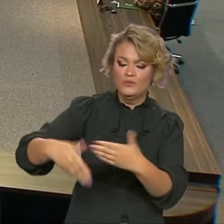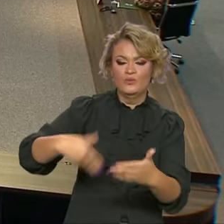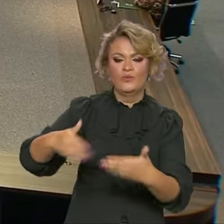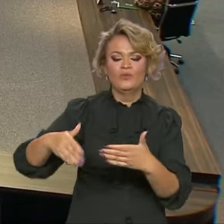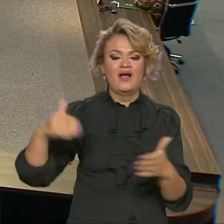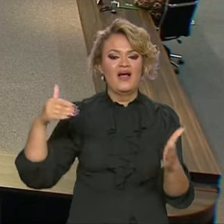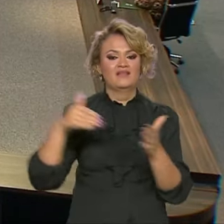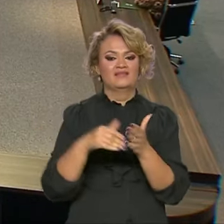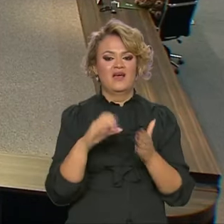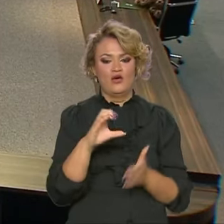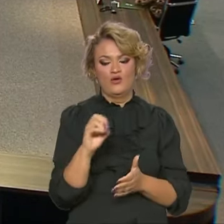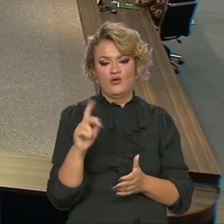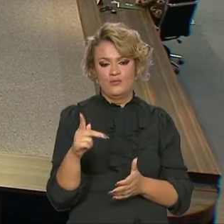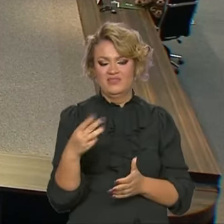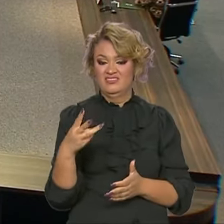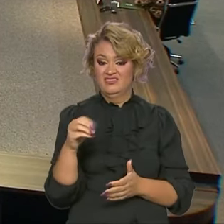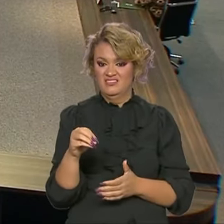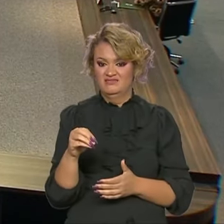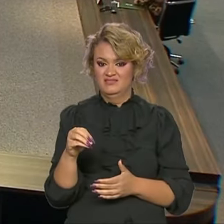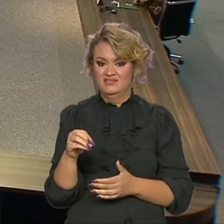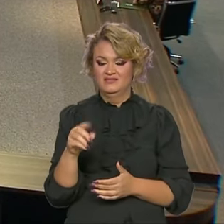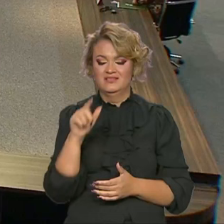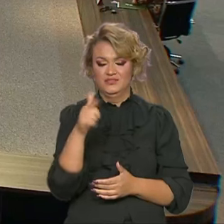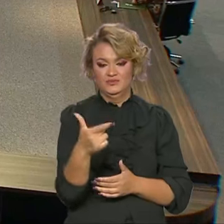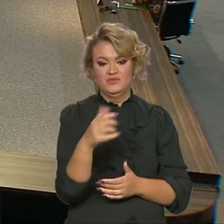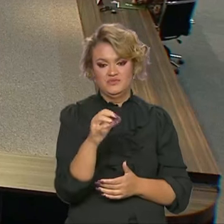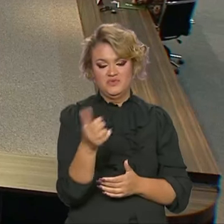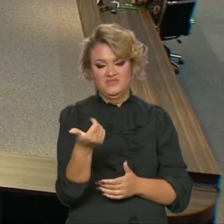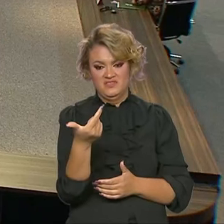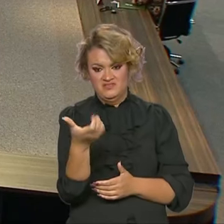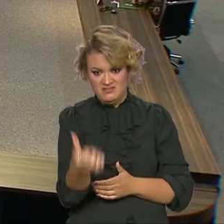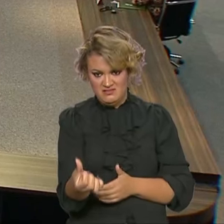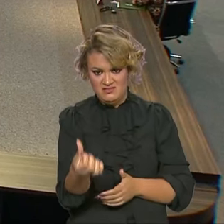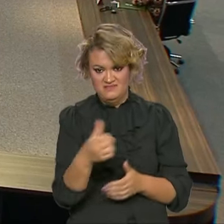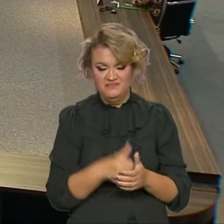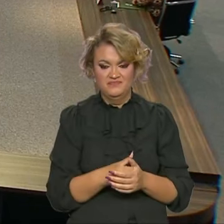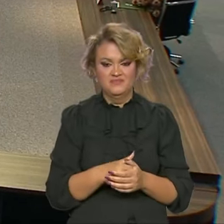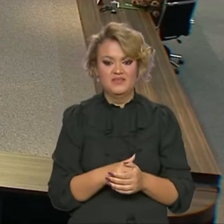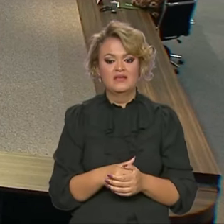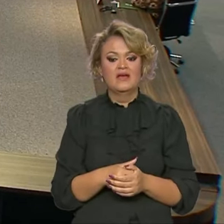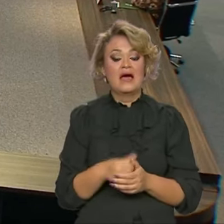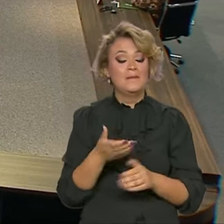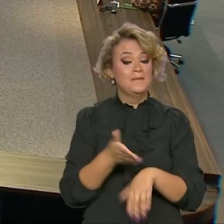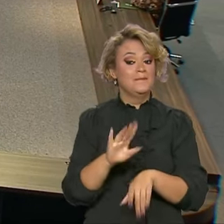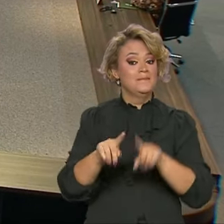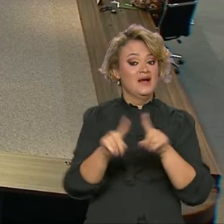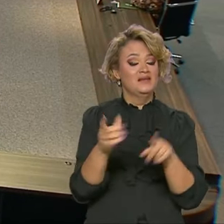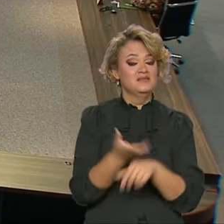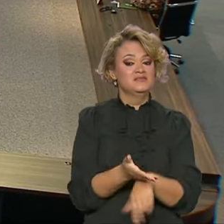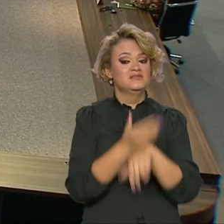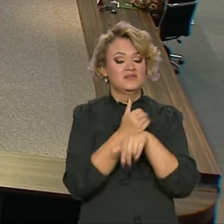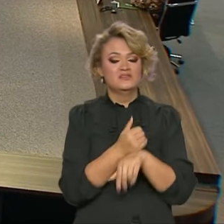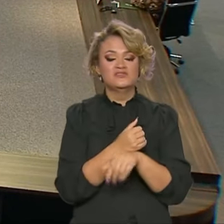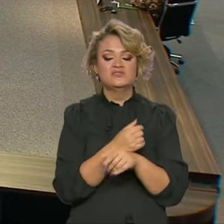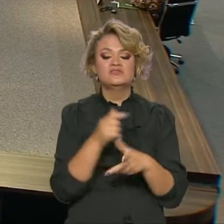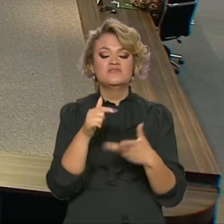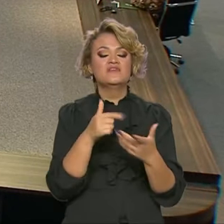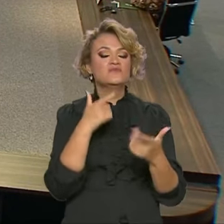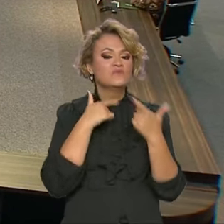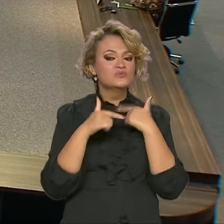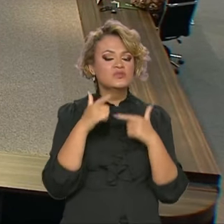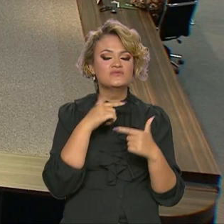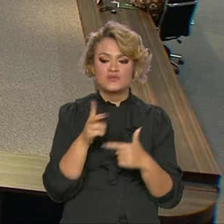até a COP30 em Belém e para além da COP. Temos certeza que as